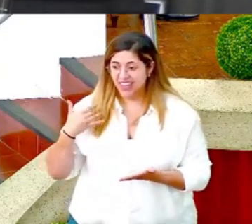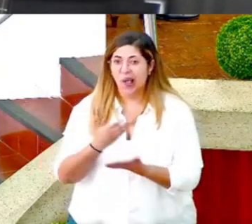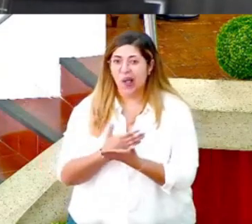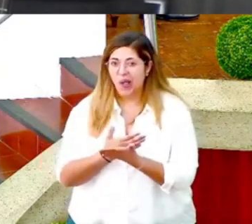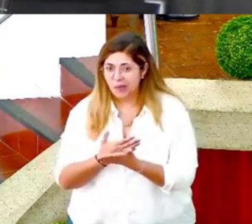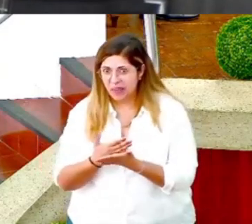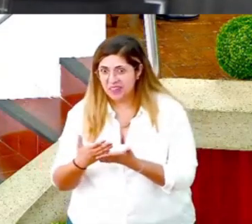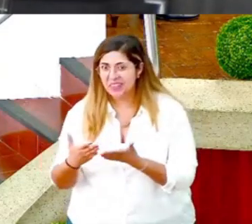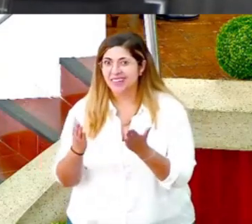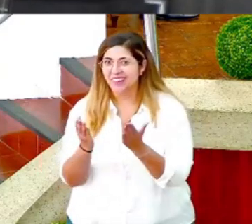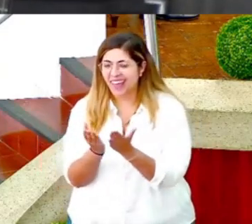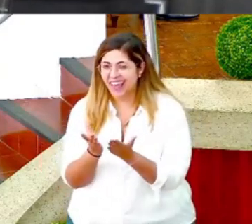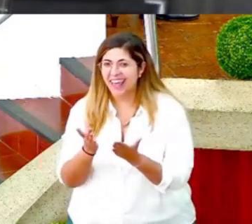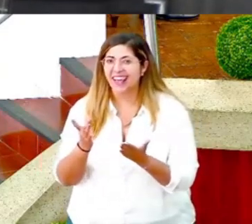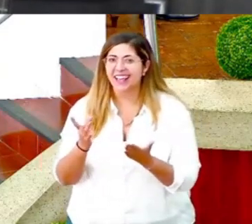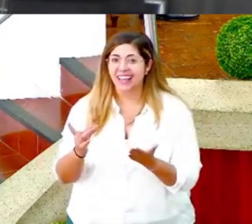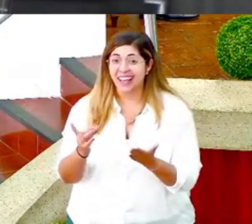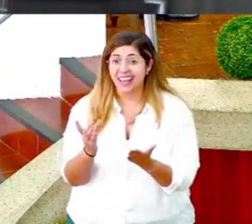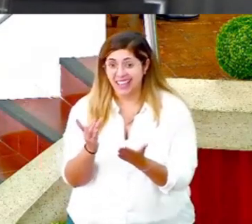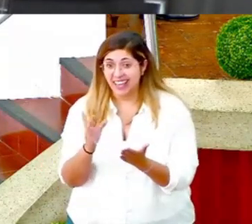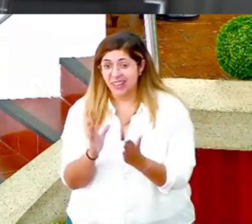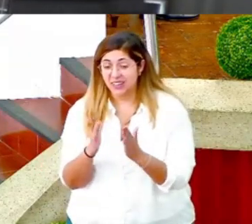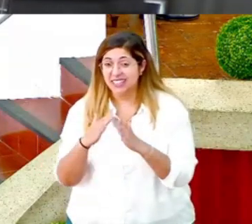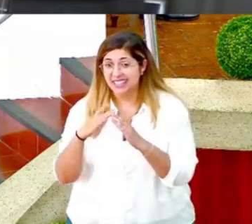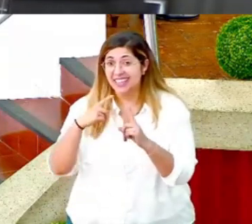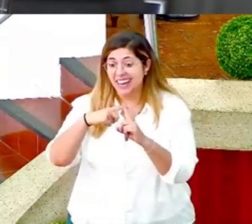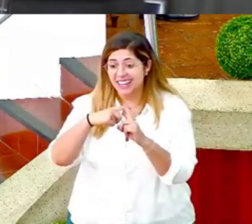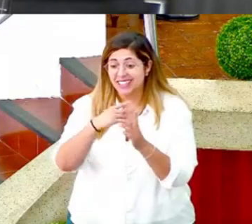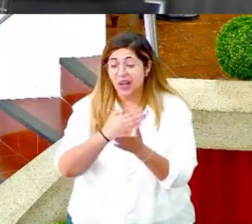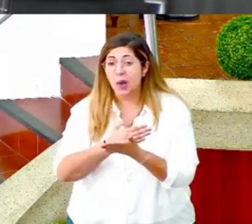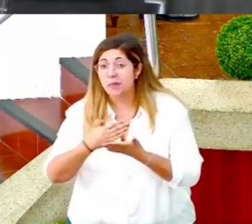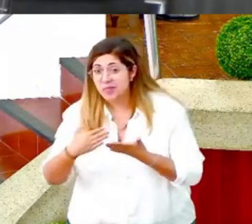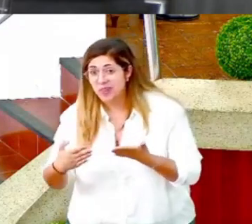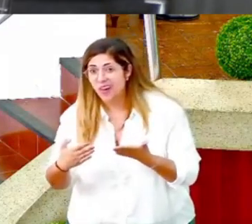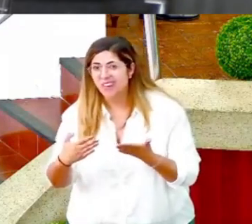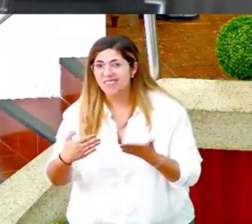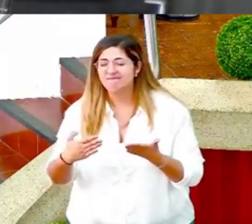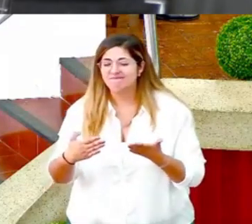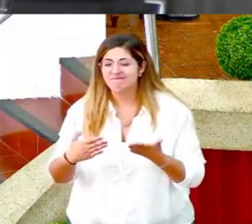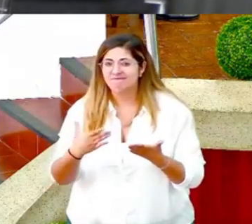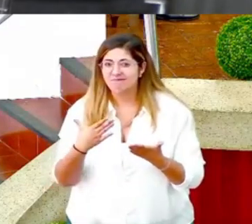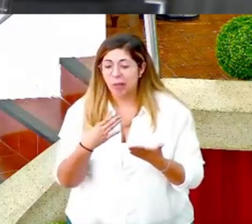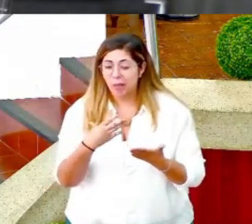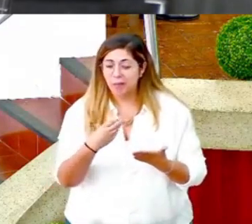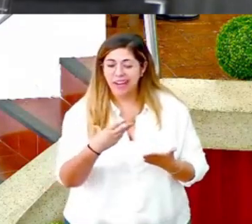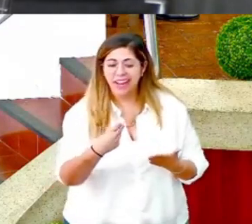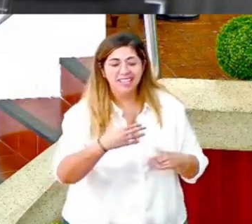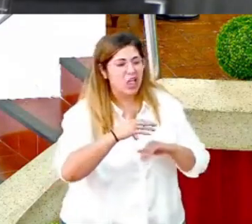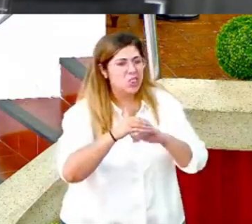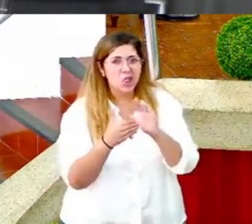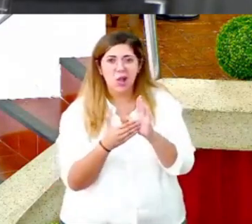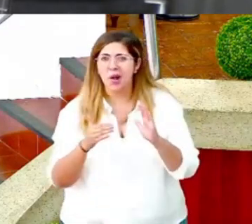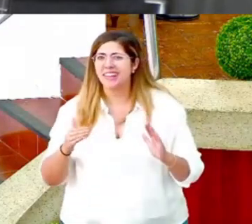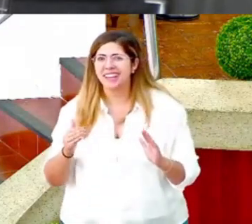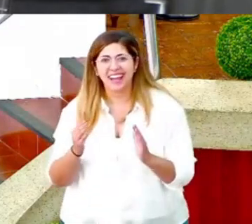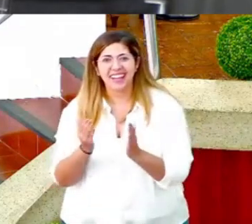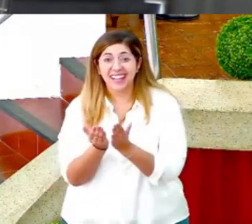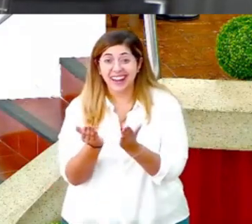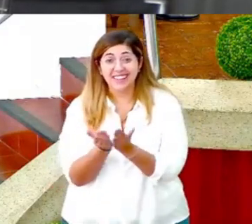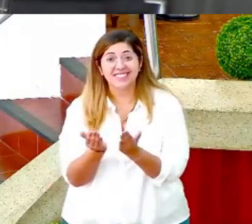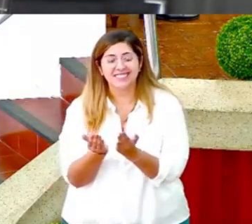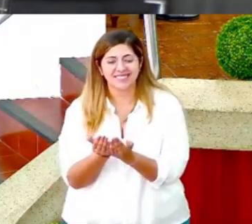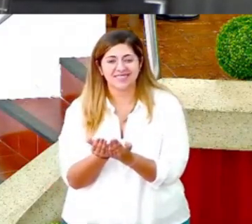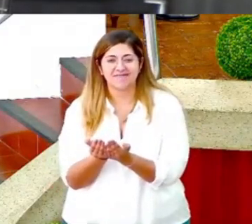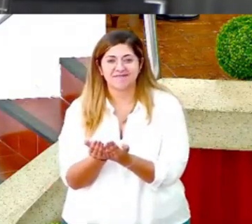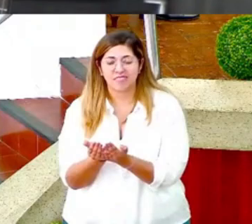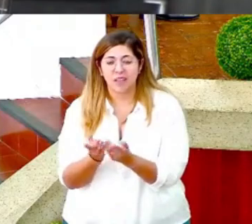Manassés não disse para Amon, vamos andar nos caminhos do Senhor, o caminho dos nossos pais, que nos tirou da terra do Egito, que nos